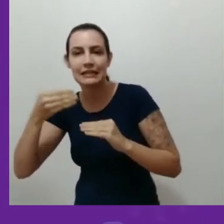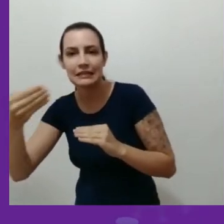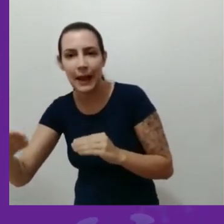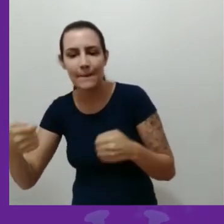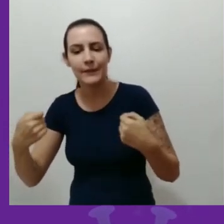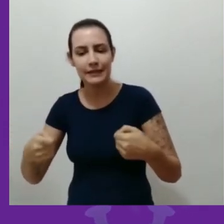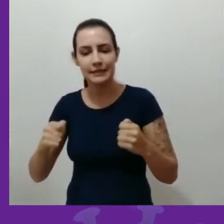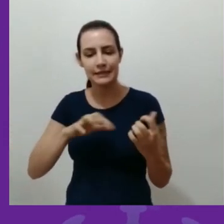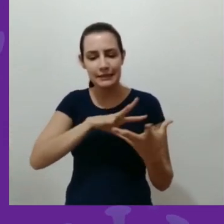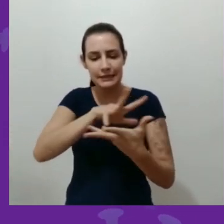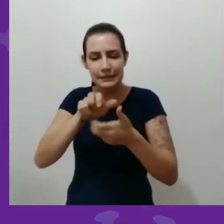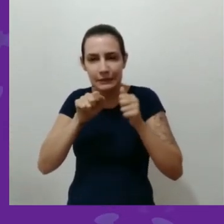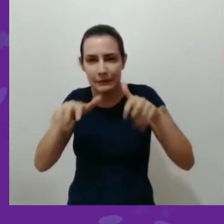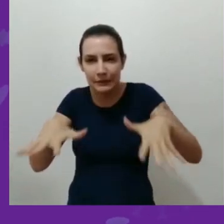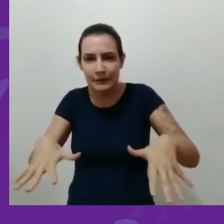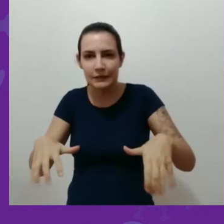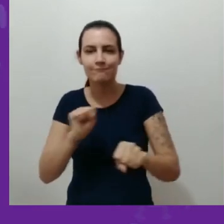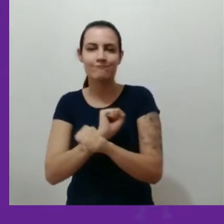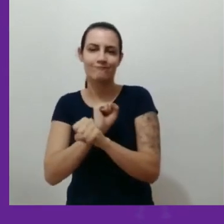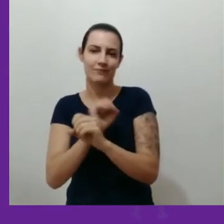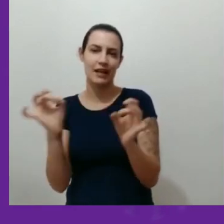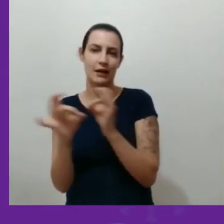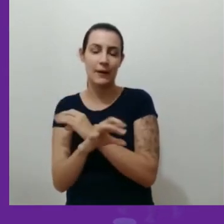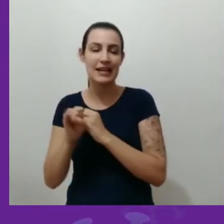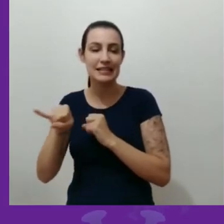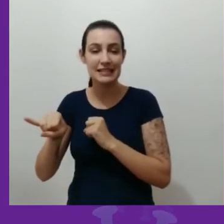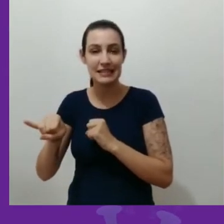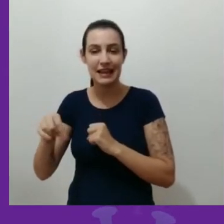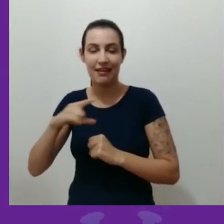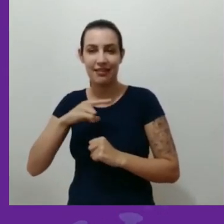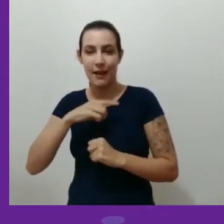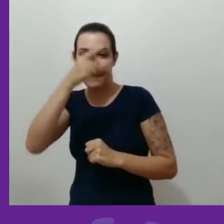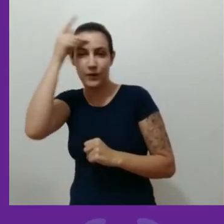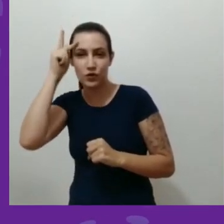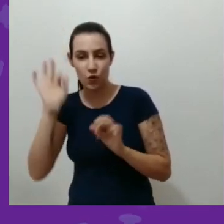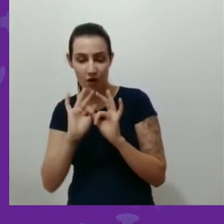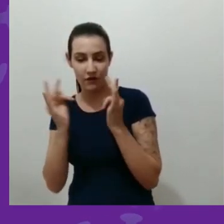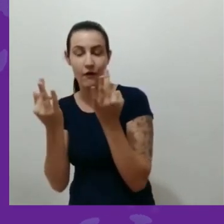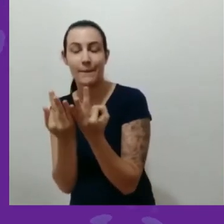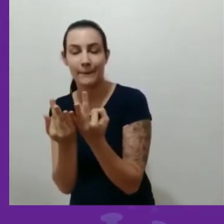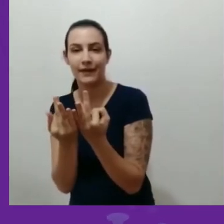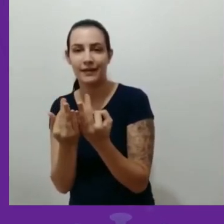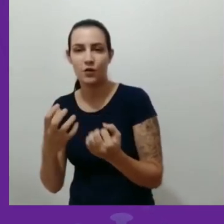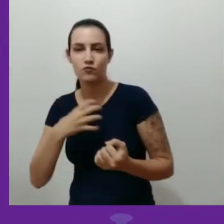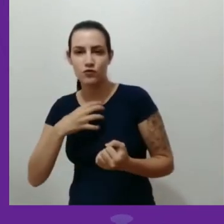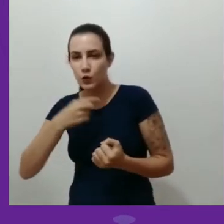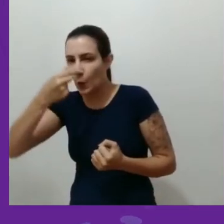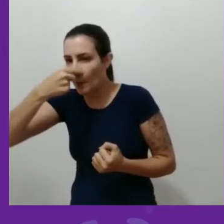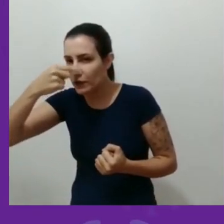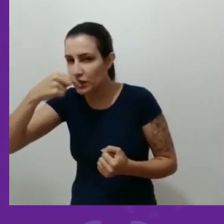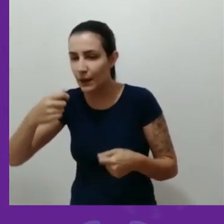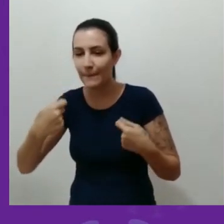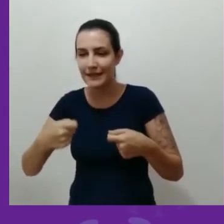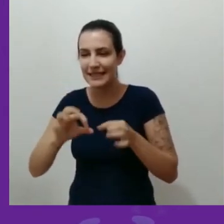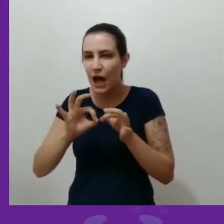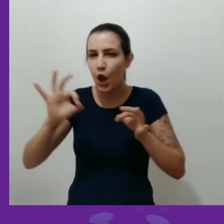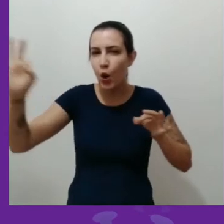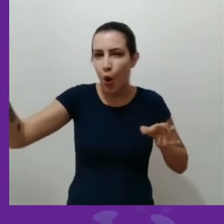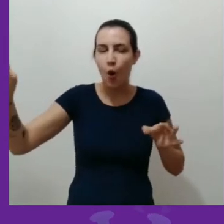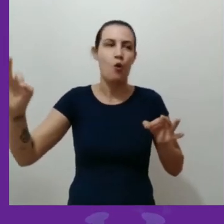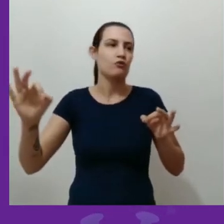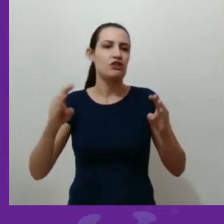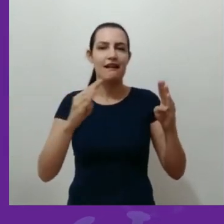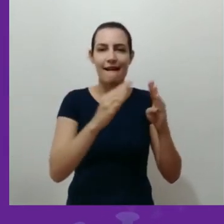saiam de jeito nenhum de casa enquanto não passar essa pandemia e que se tiver alguém em casa com qualquer sintoma de gripe elas têm que ficar muito longe